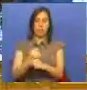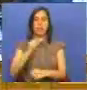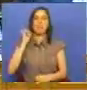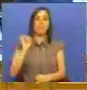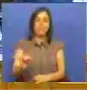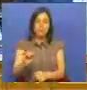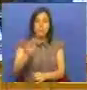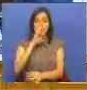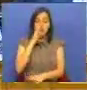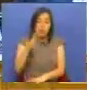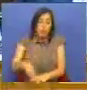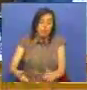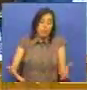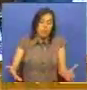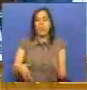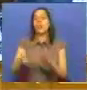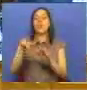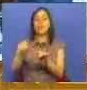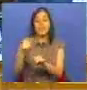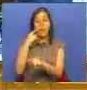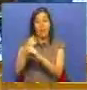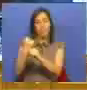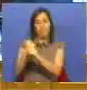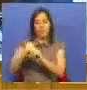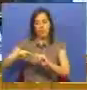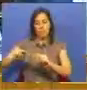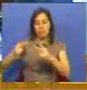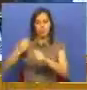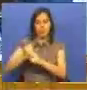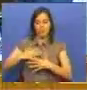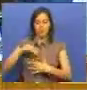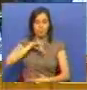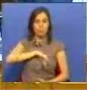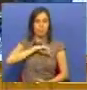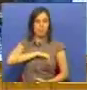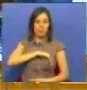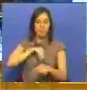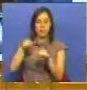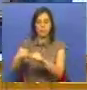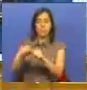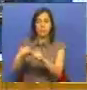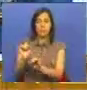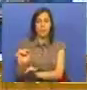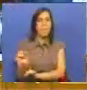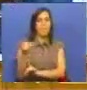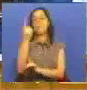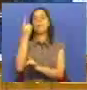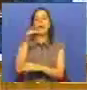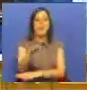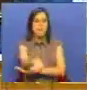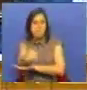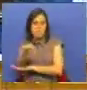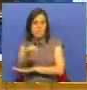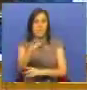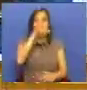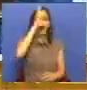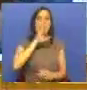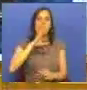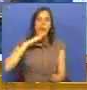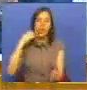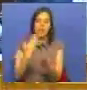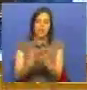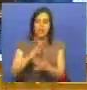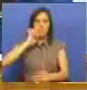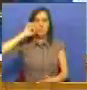vínculos, quando o regime de vínculos, carreiras e remunerações foi o primeiro míssil que o Governo lançou